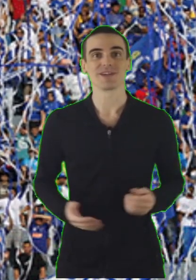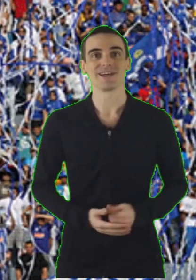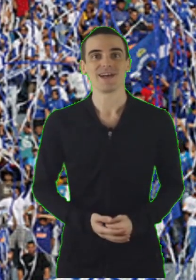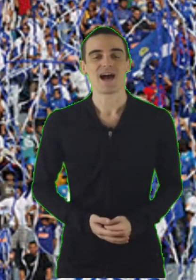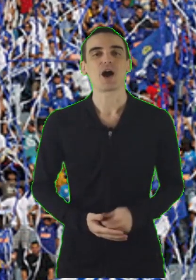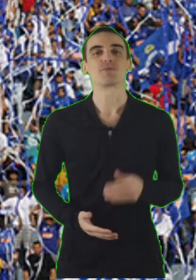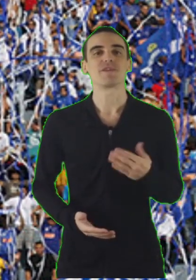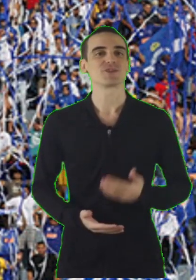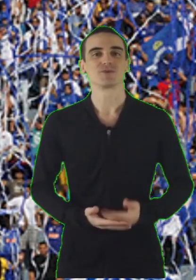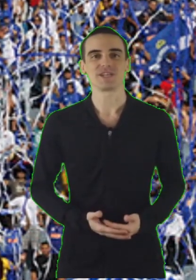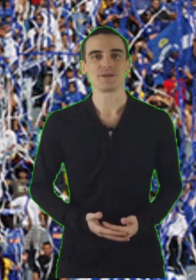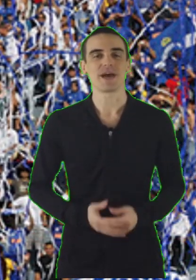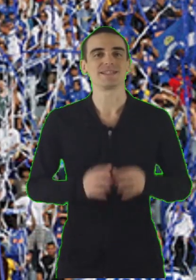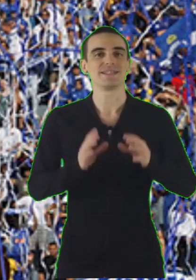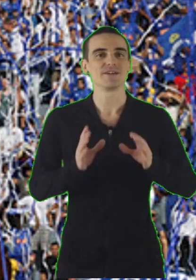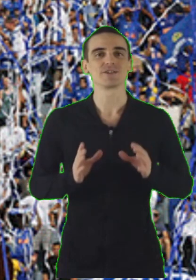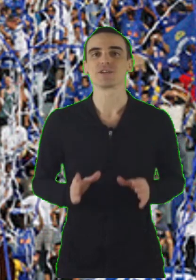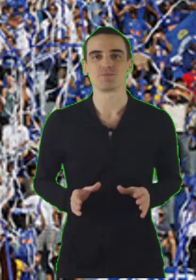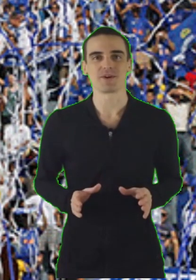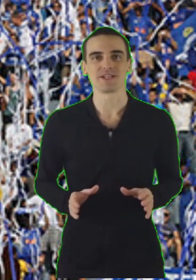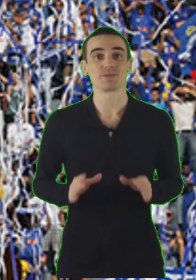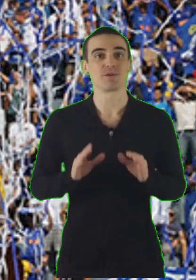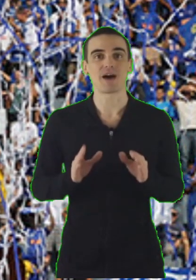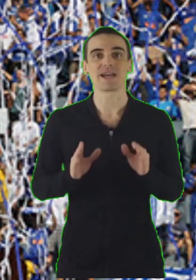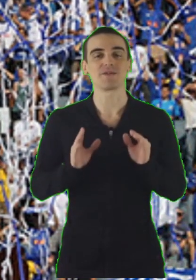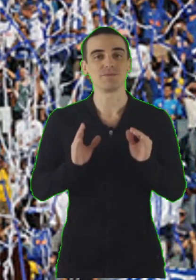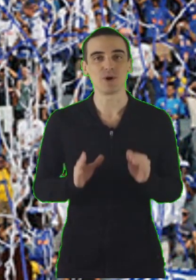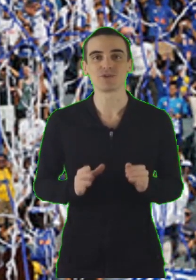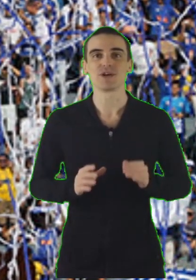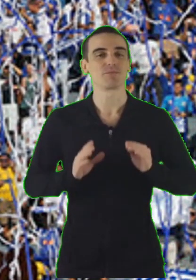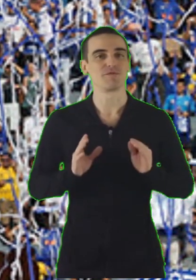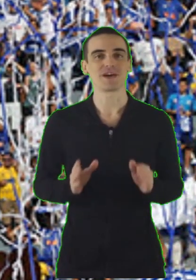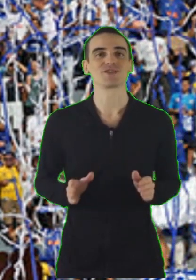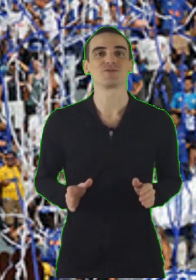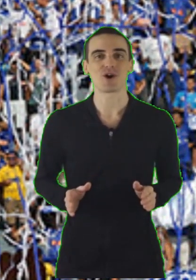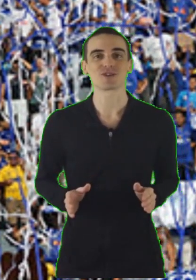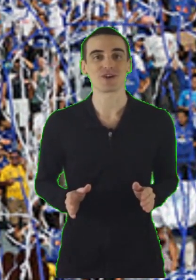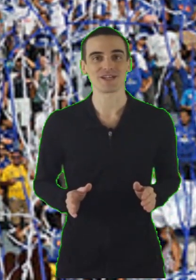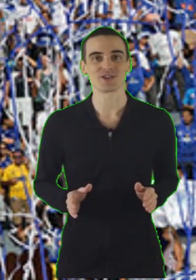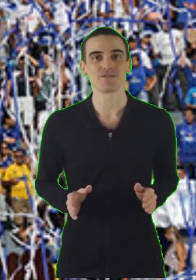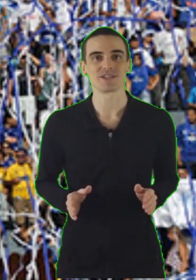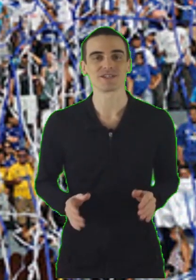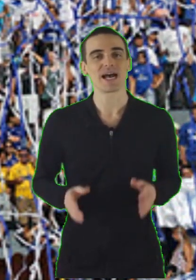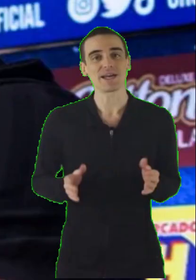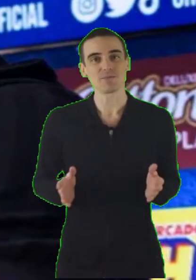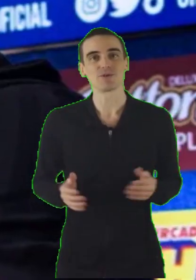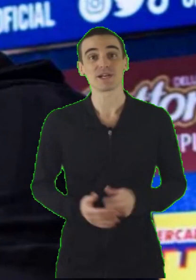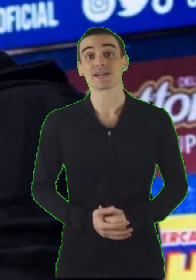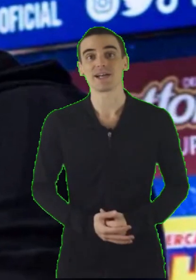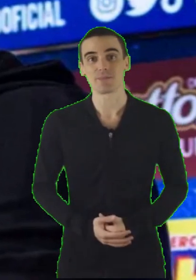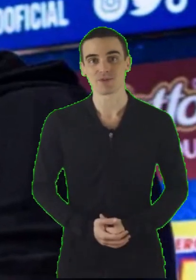se inscreva no canal pois aqui você fica sabendo de tudo que rola nos bastidores do Cabuloso com exclusividade todos os dias